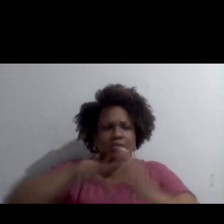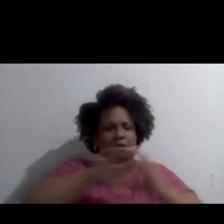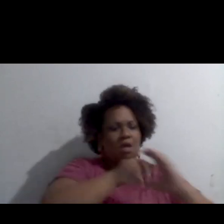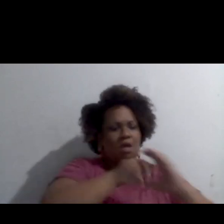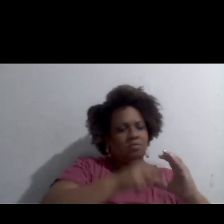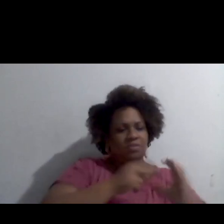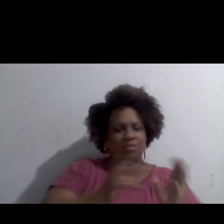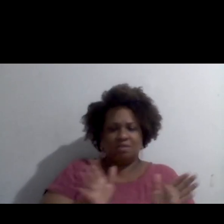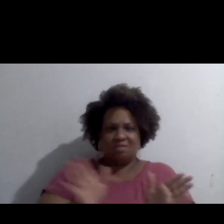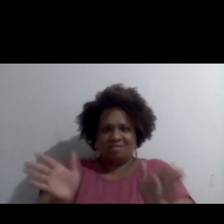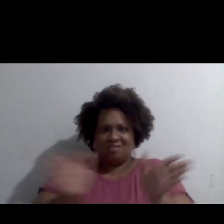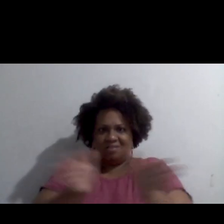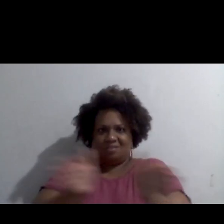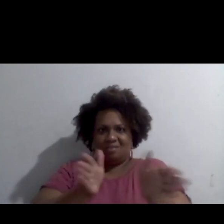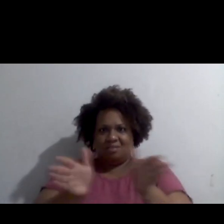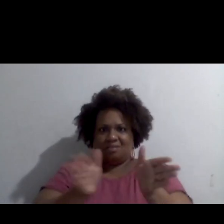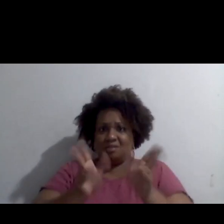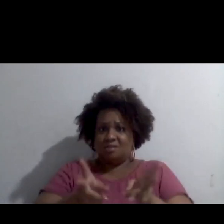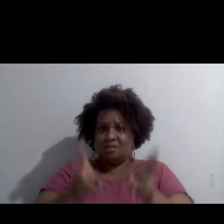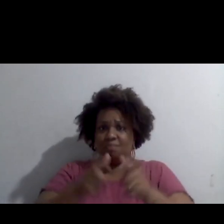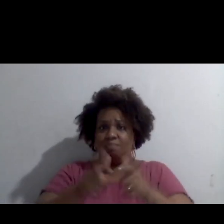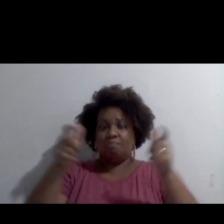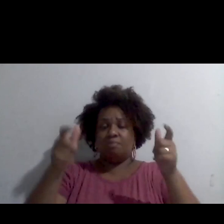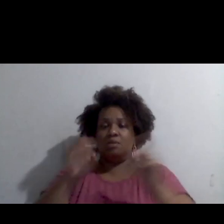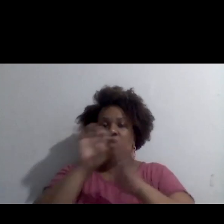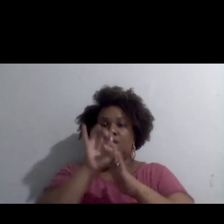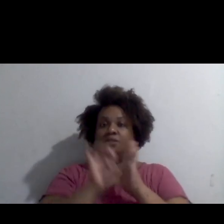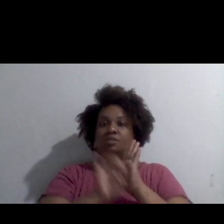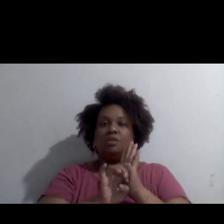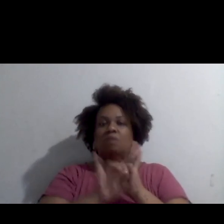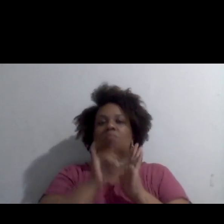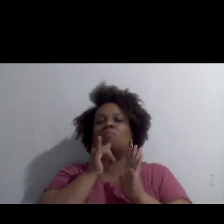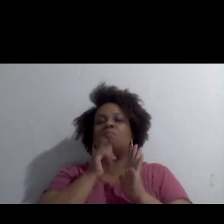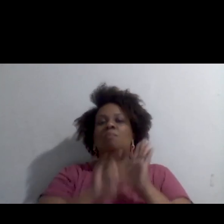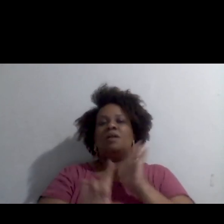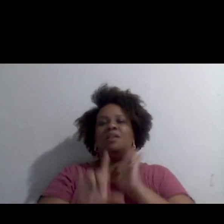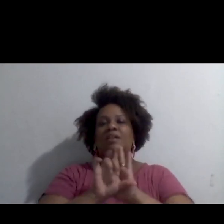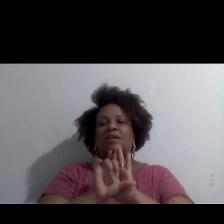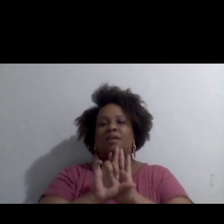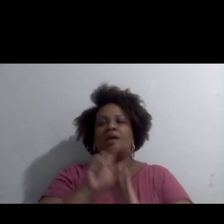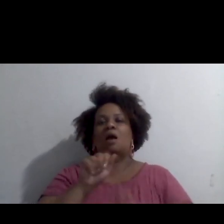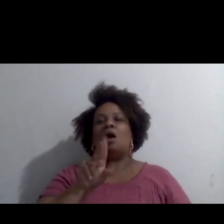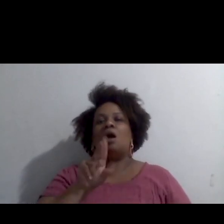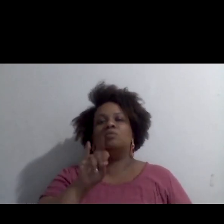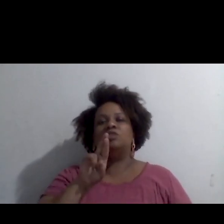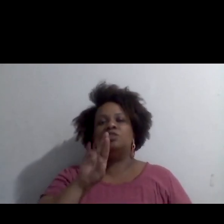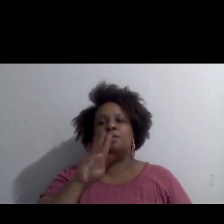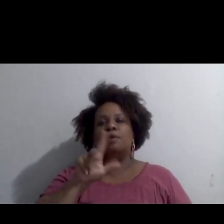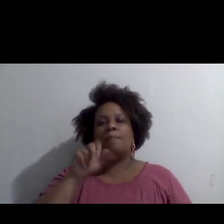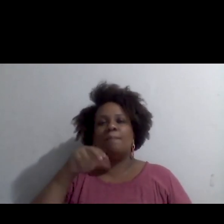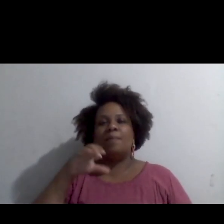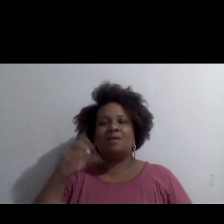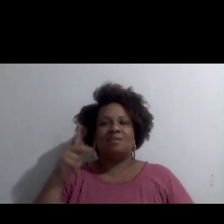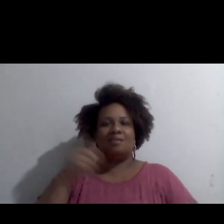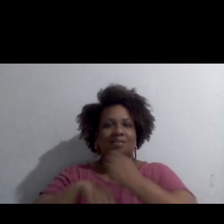editais que normalmente acontecem, a exemplo da Lei Paulo Gustavo, da Lei Aldir Blanc, o ano passado, a